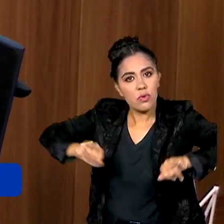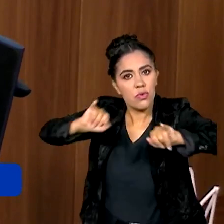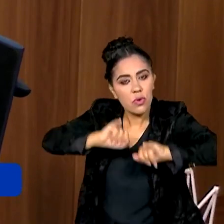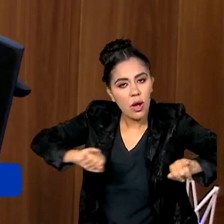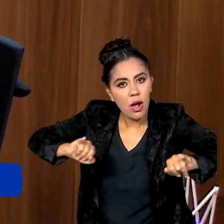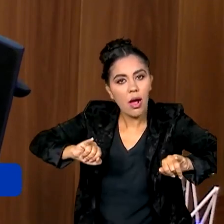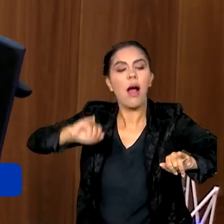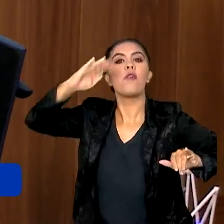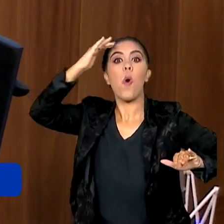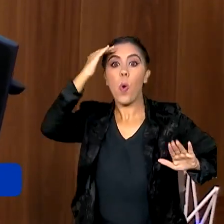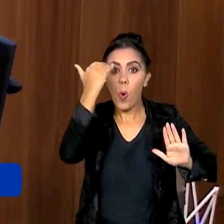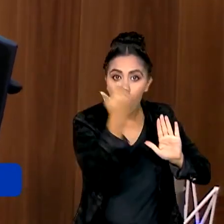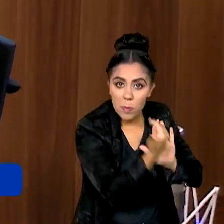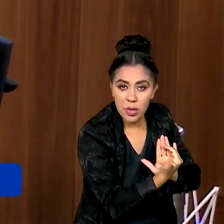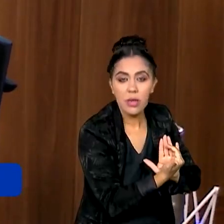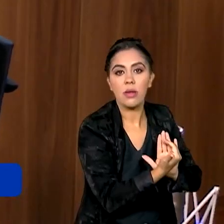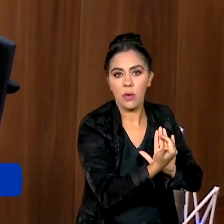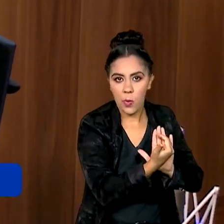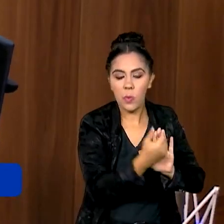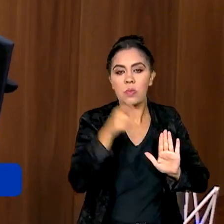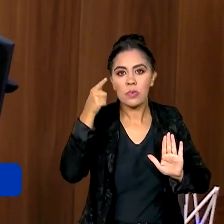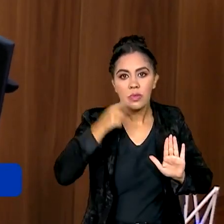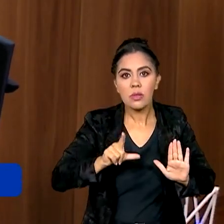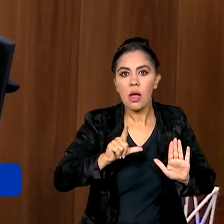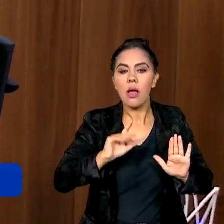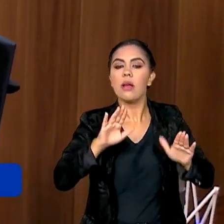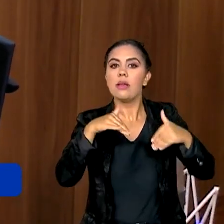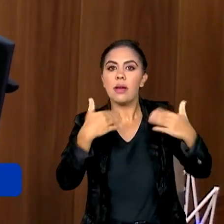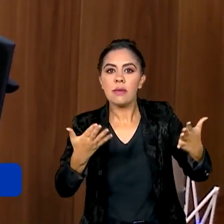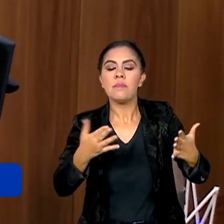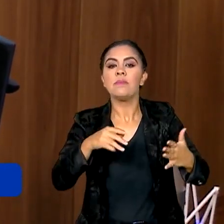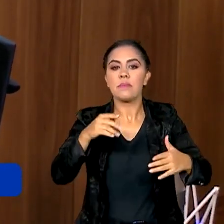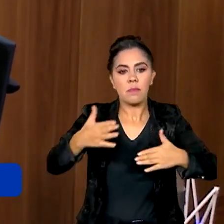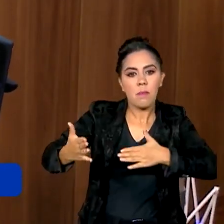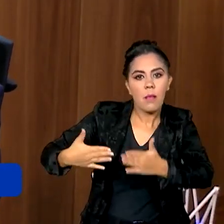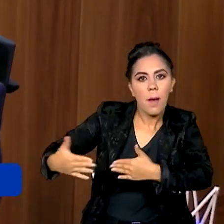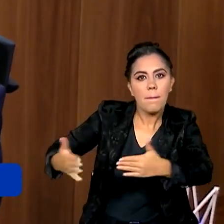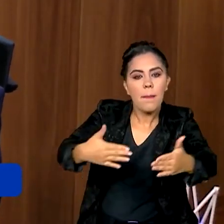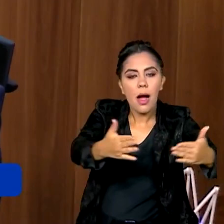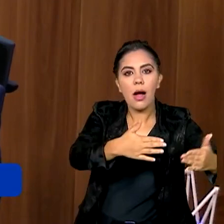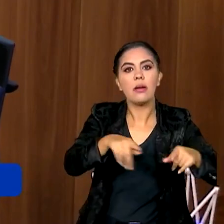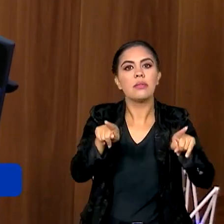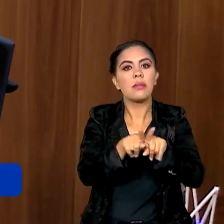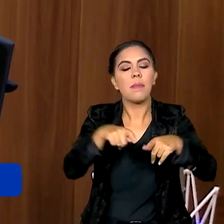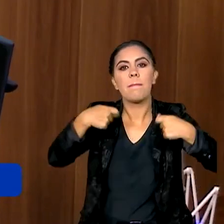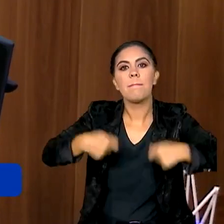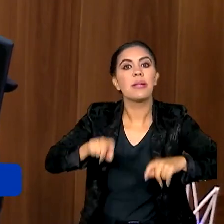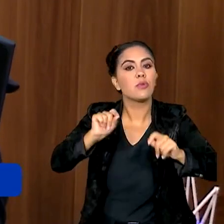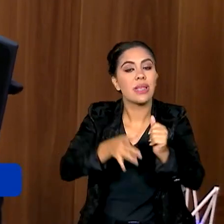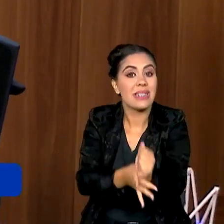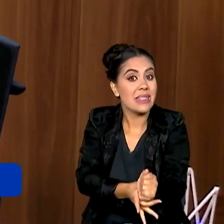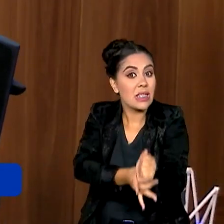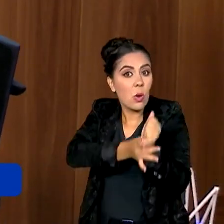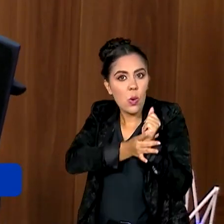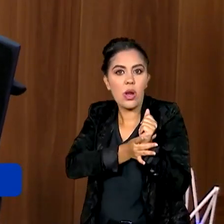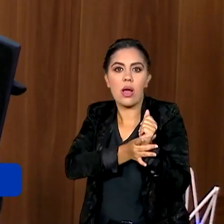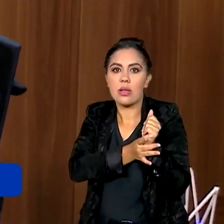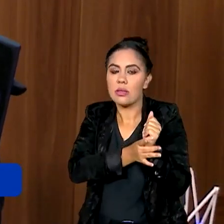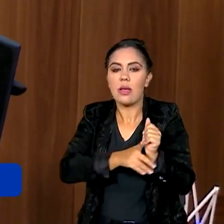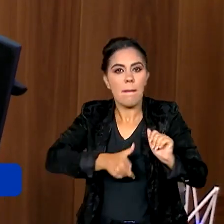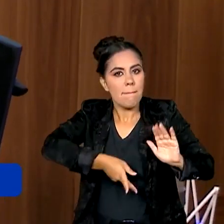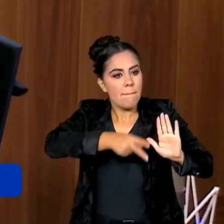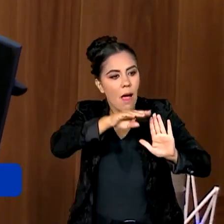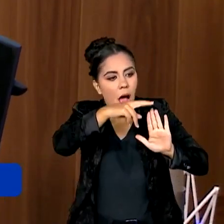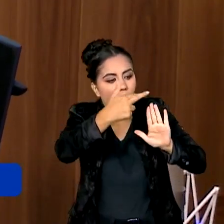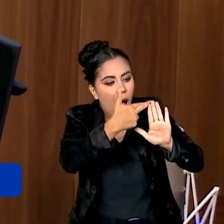a imprensa, de forma surpresa, ou o chamado mercado, que sempre cobra segurança jurídica, que é manter a regra do jogo,